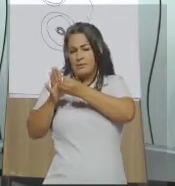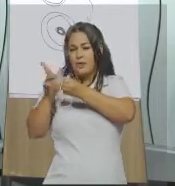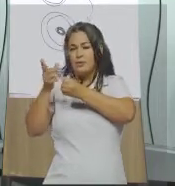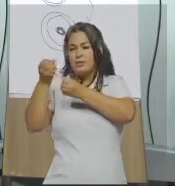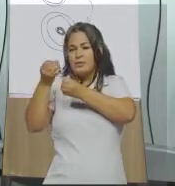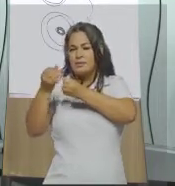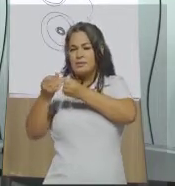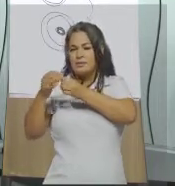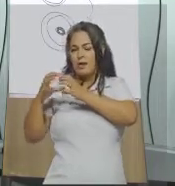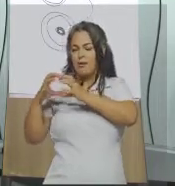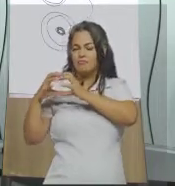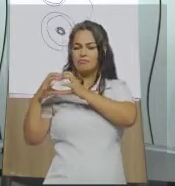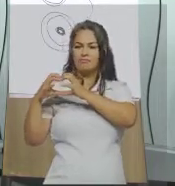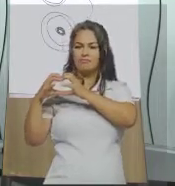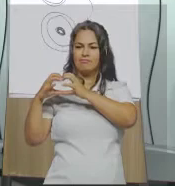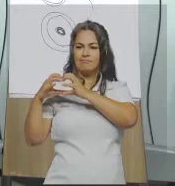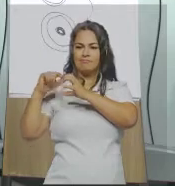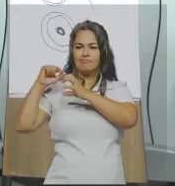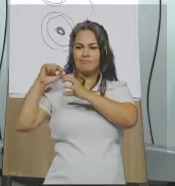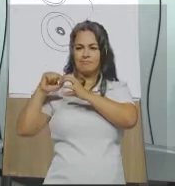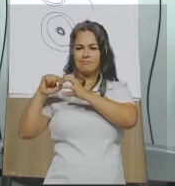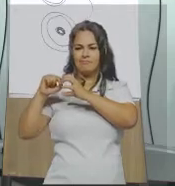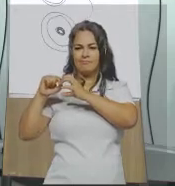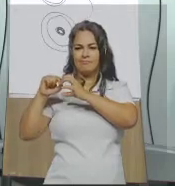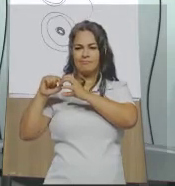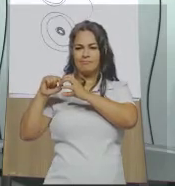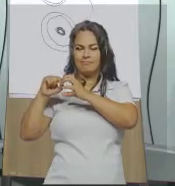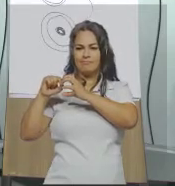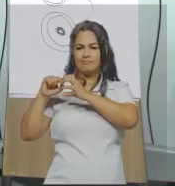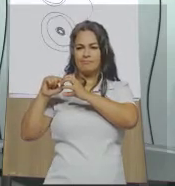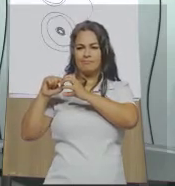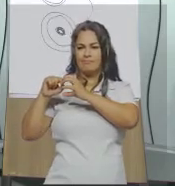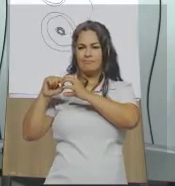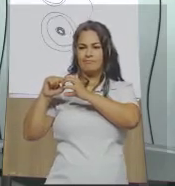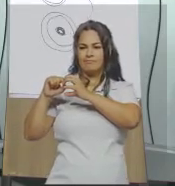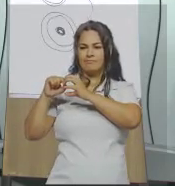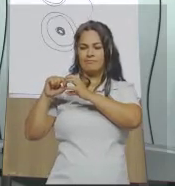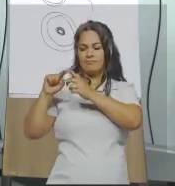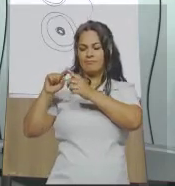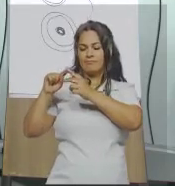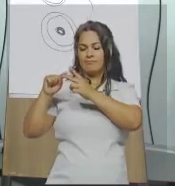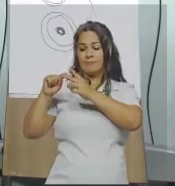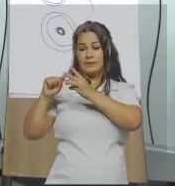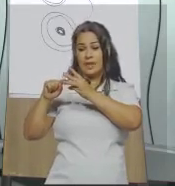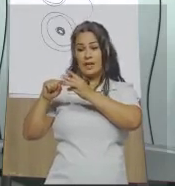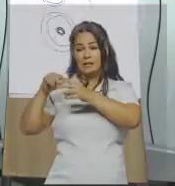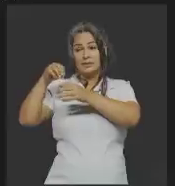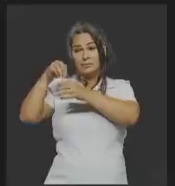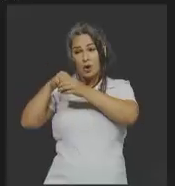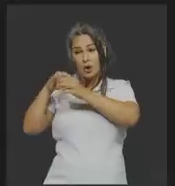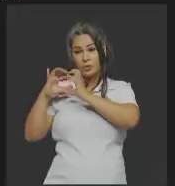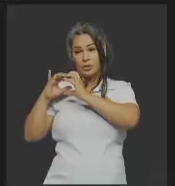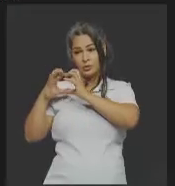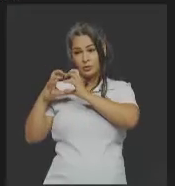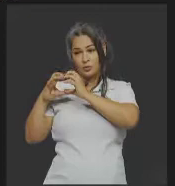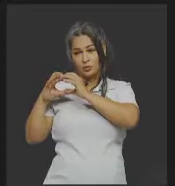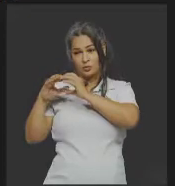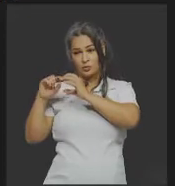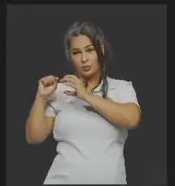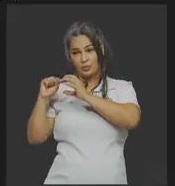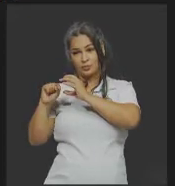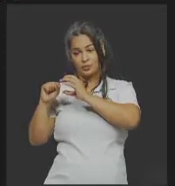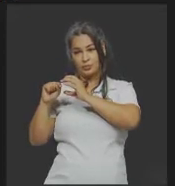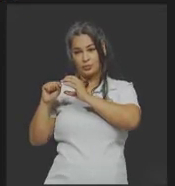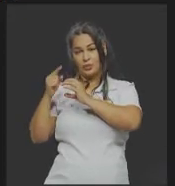hipotálamo, nós vamos falar também da glândula pineal e nós vamos falar de hipófise, ok? Hipotálamo.